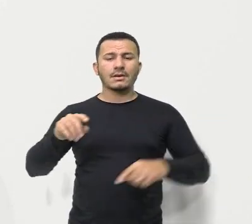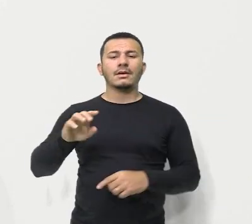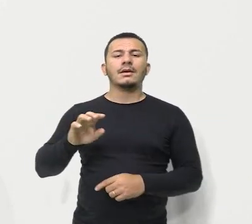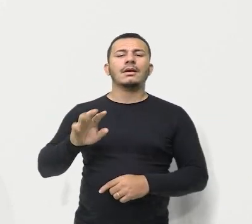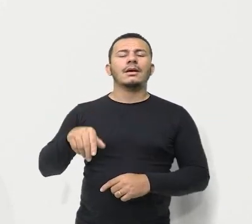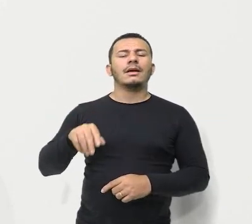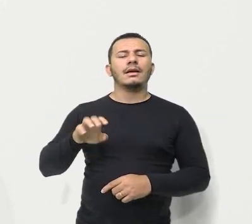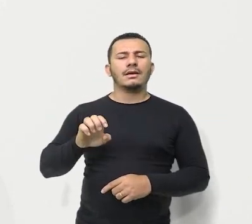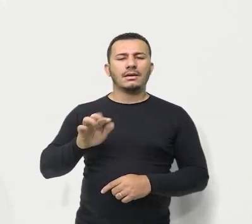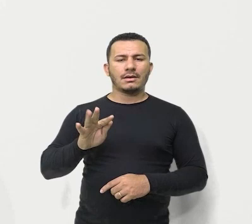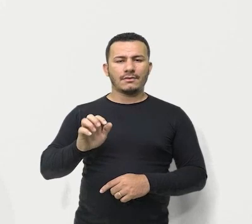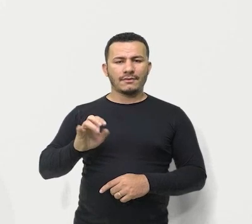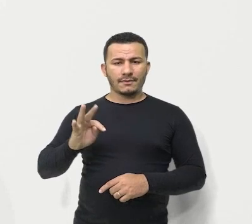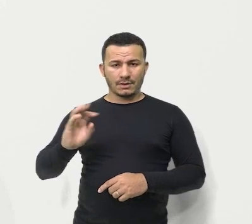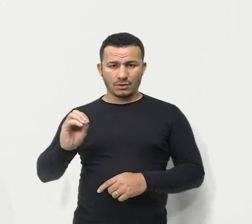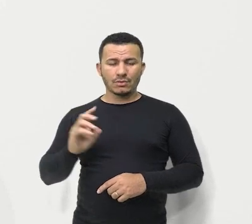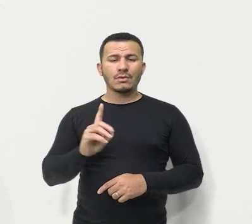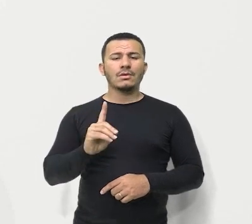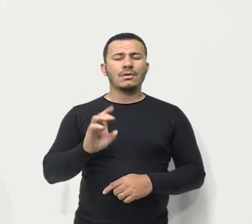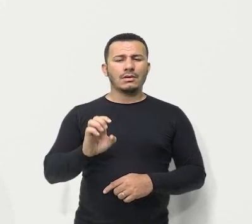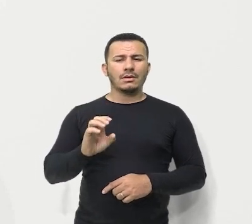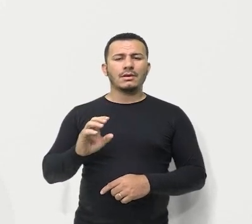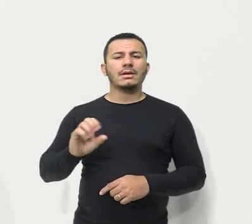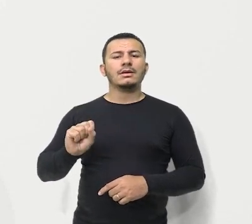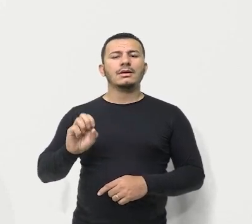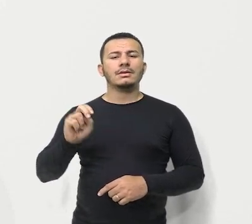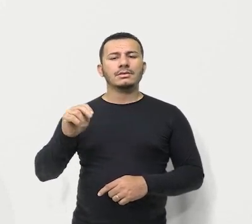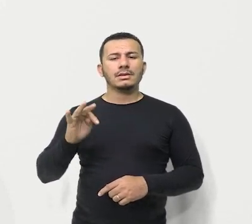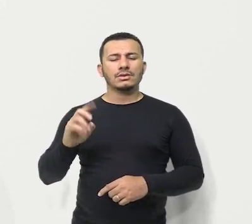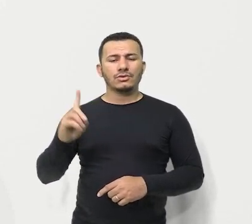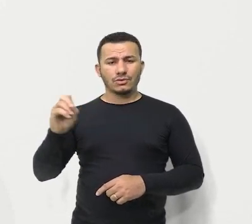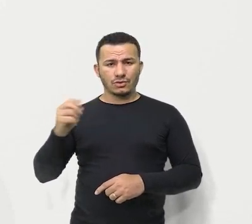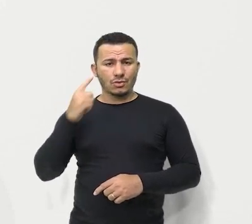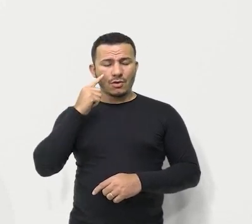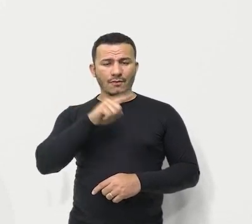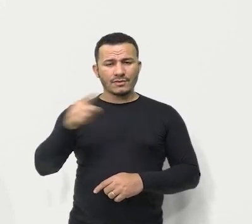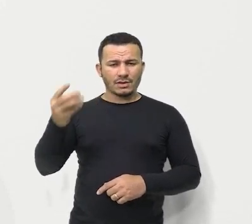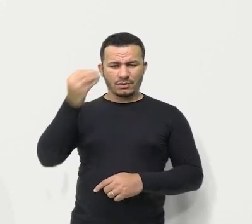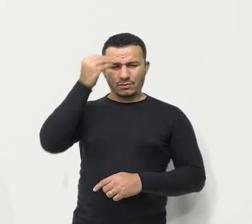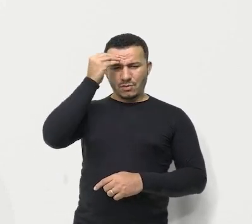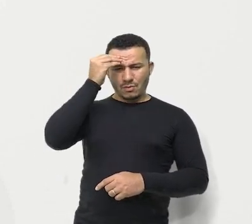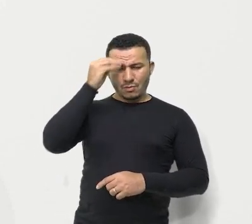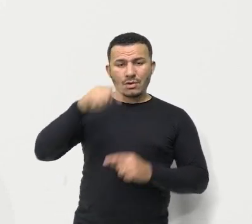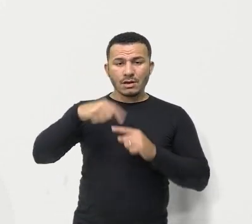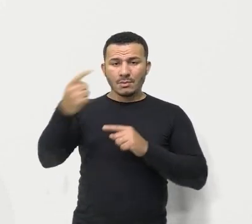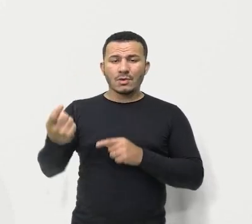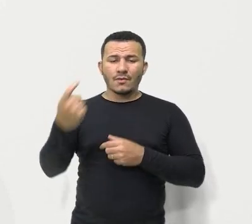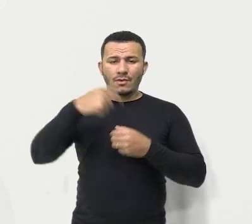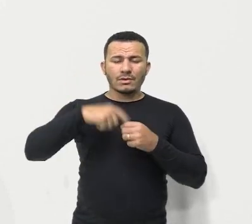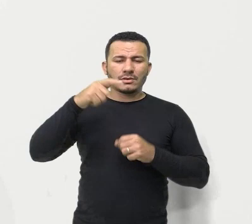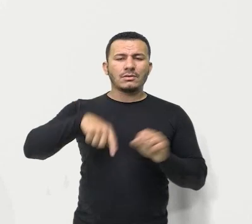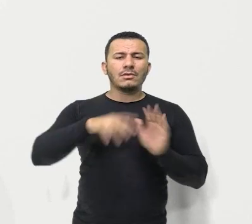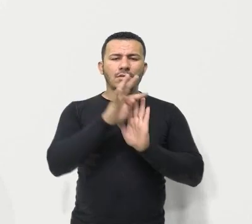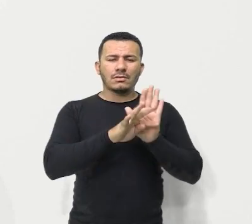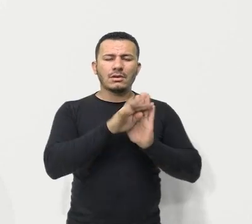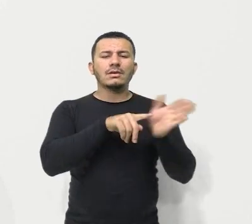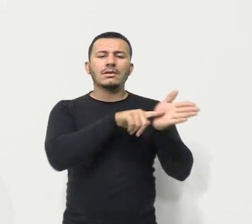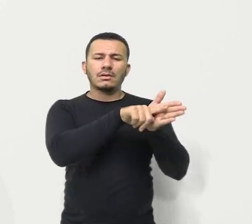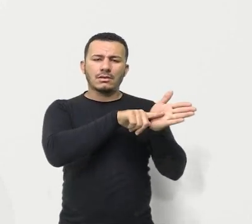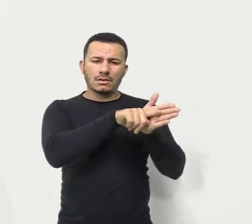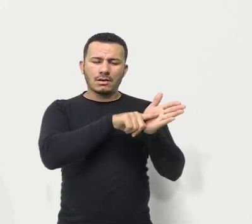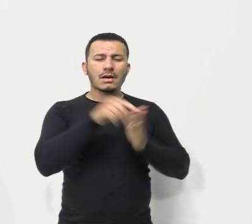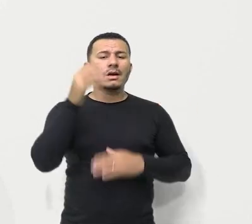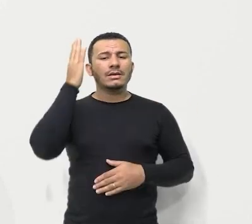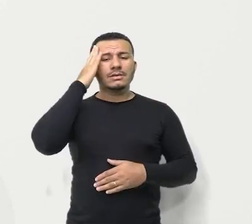da ironia. Salva essa informação aqui, porque daqui a pouco a professora vai voltar nesse texto para a gente verificar o que